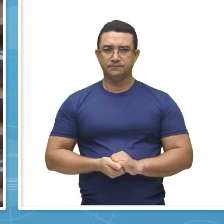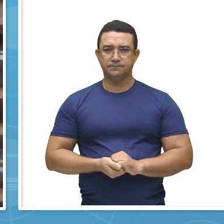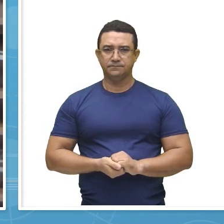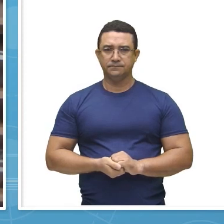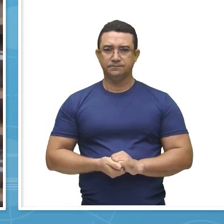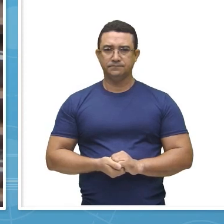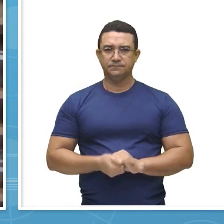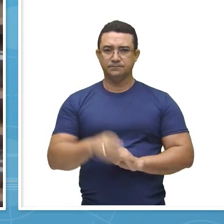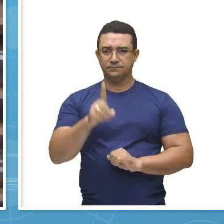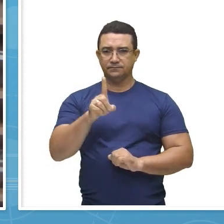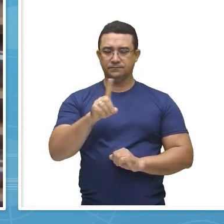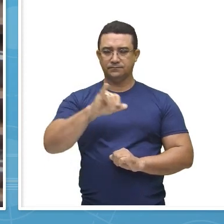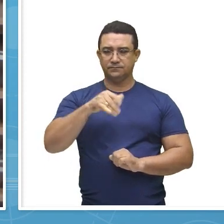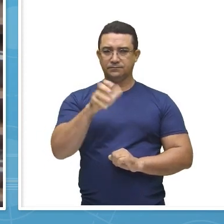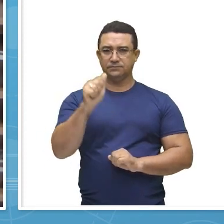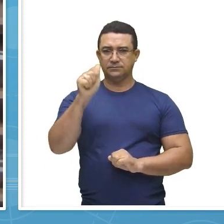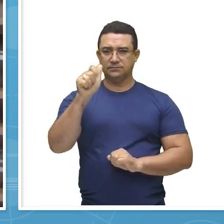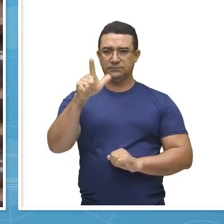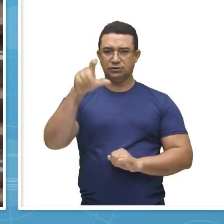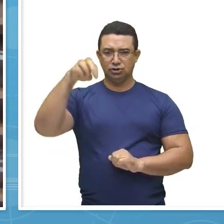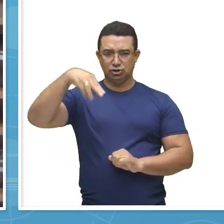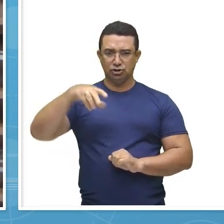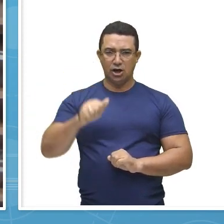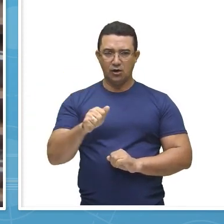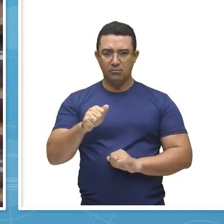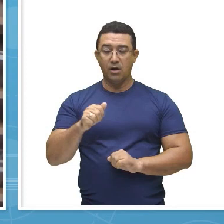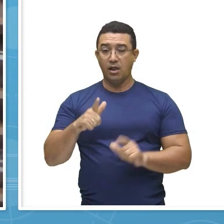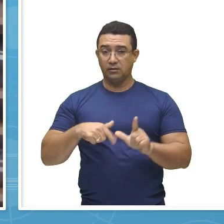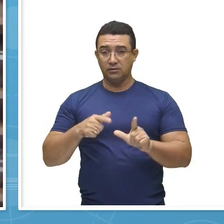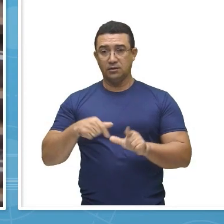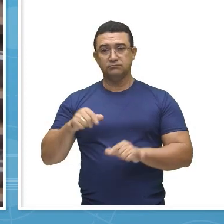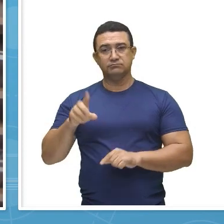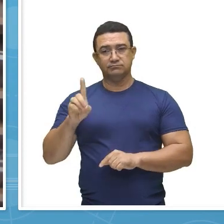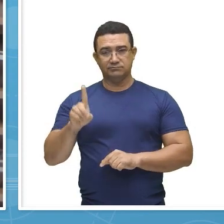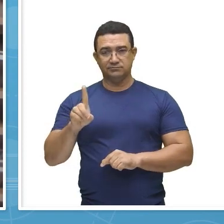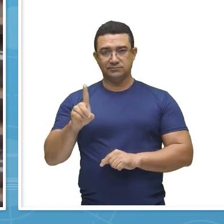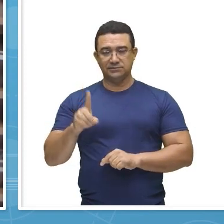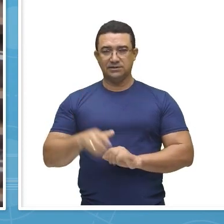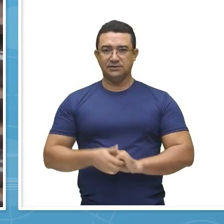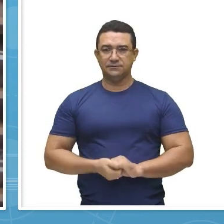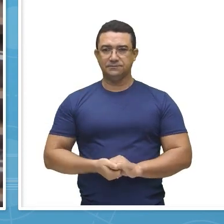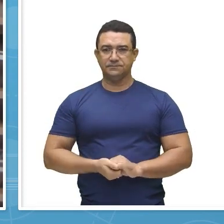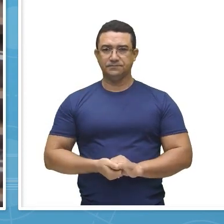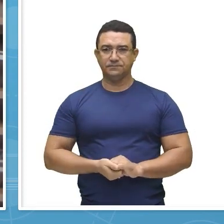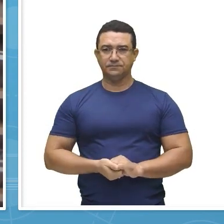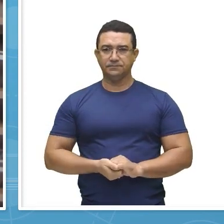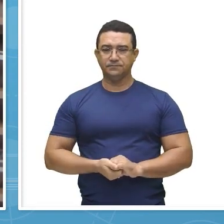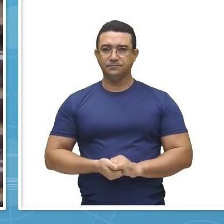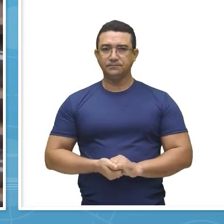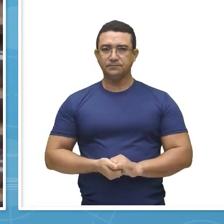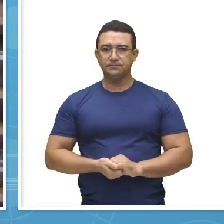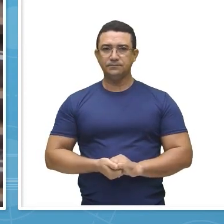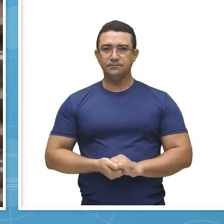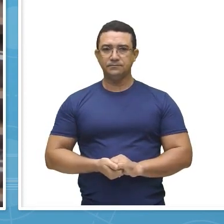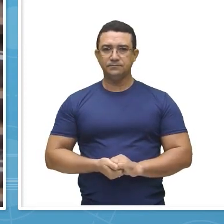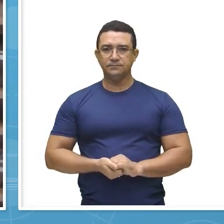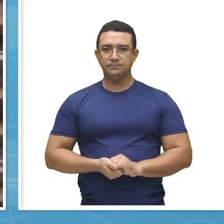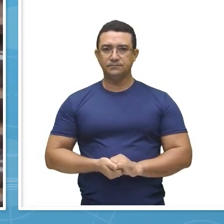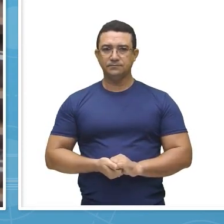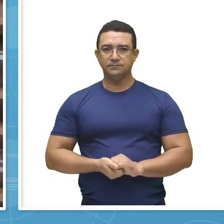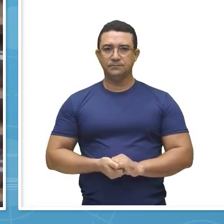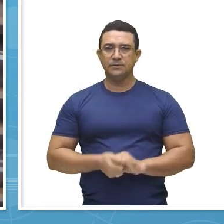Cunha Batista, o André Ricardo também, letra D, espero ter completado seu nome certo aí, André. Mais alguém?